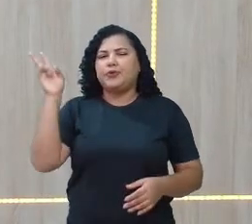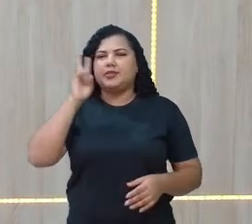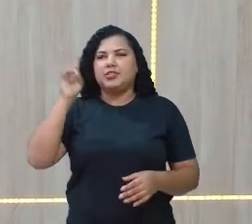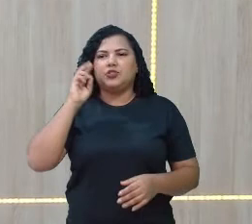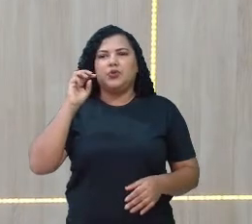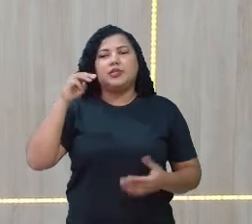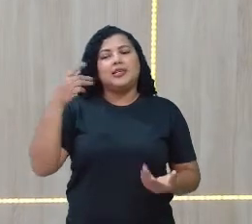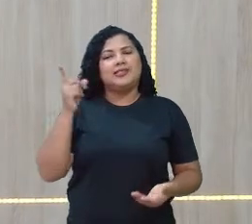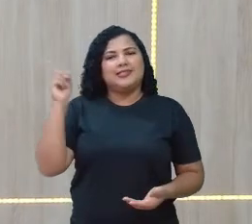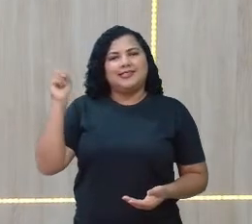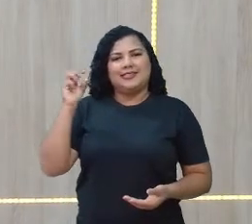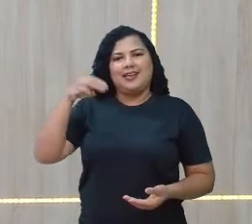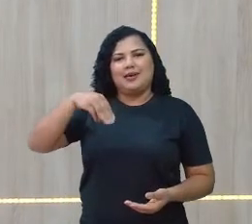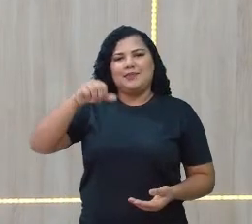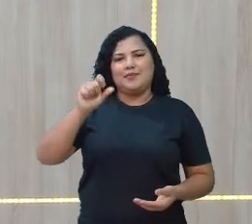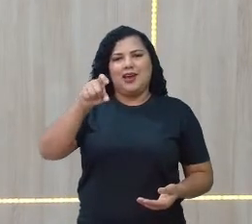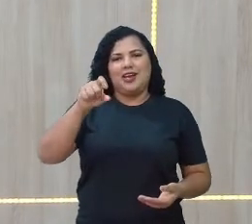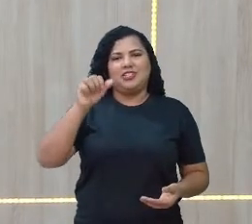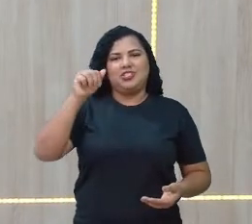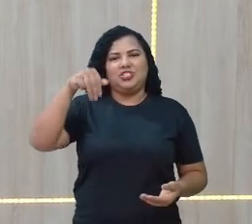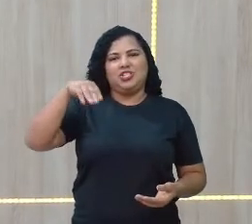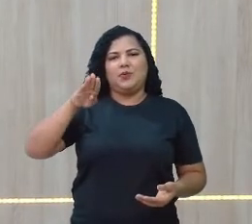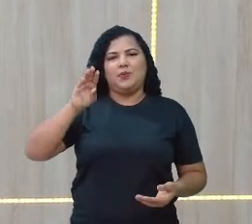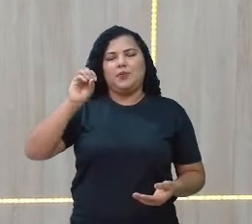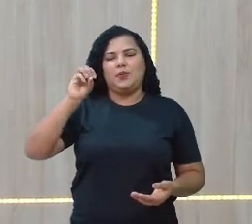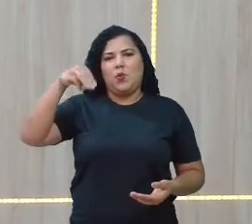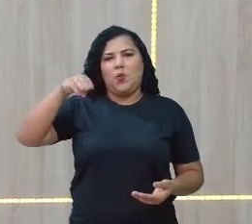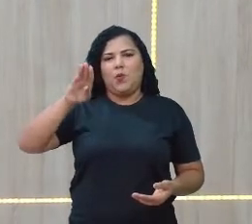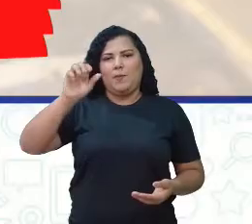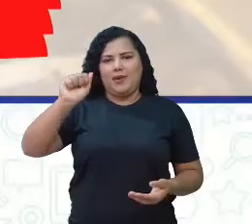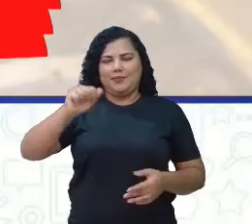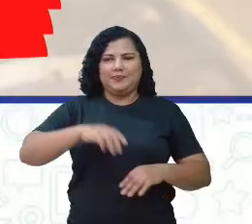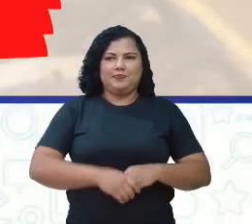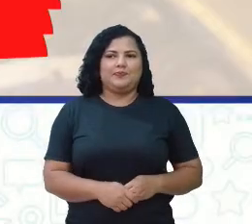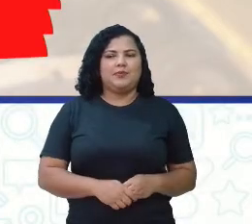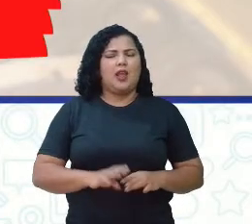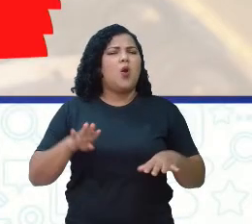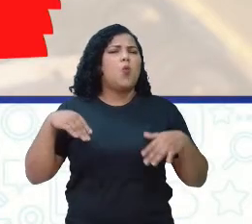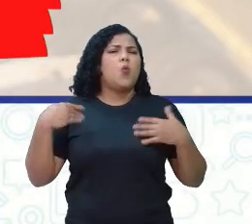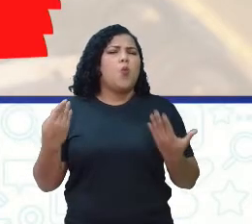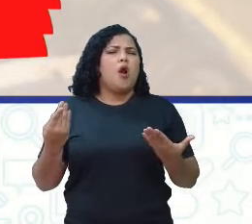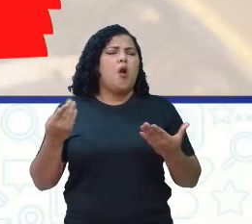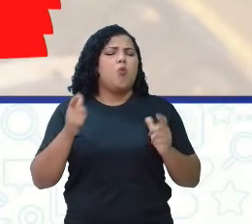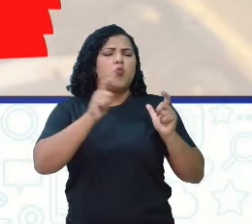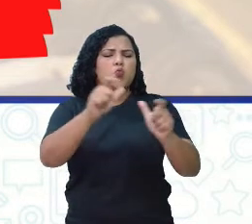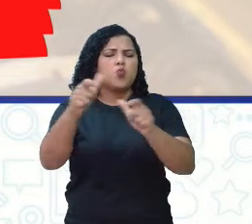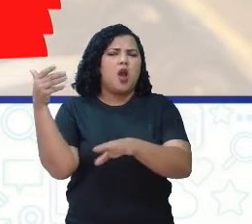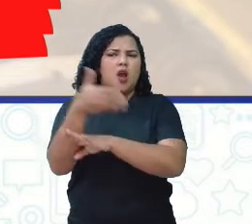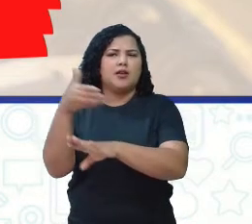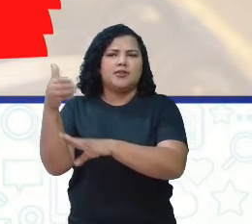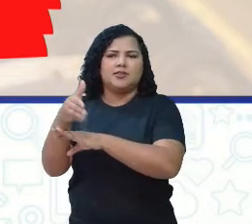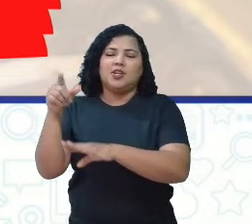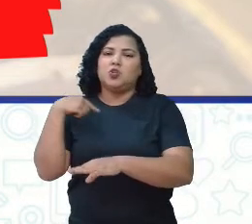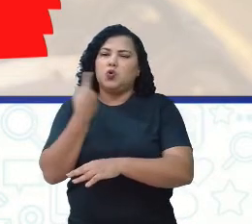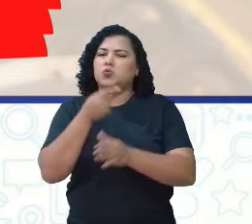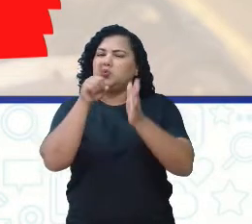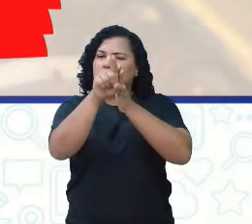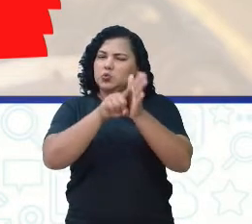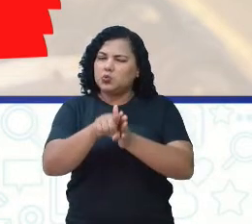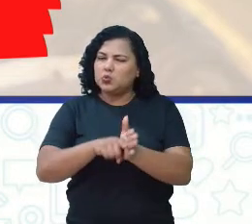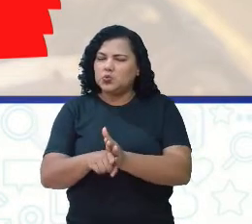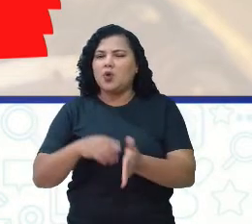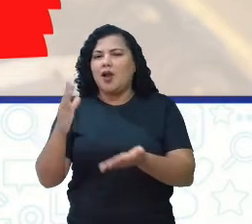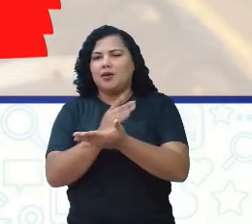esse marcha-bomba ia, né? Que bairros da cidade do Recife ele atendia. Então, a gente conseguiu levantar algumas informações, nós conseguimos, né,